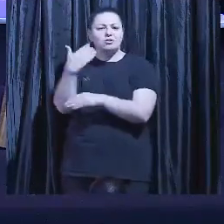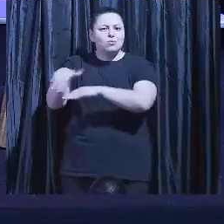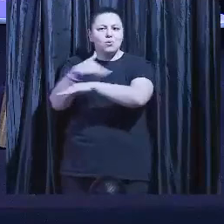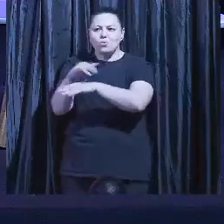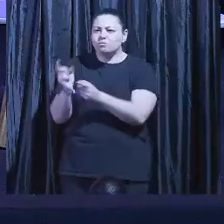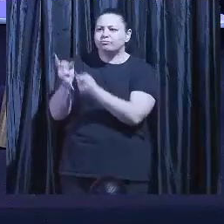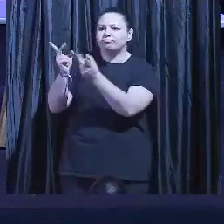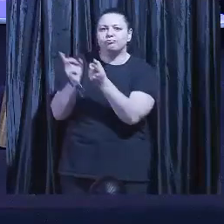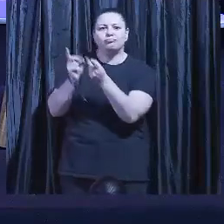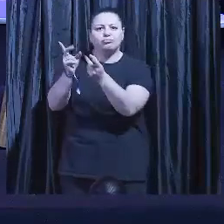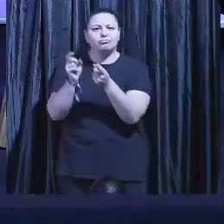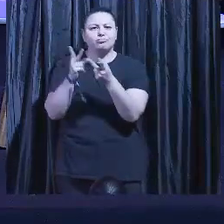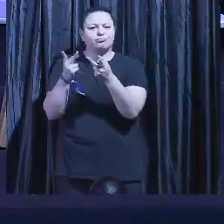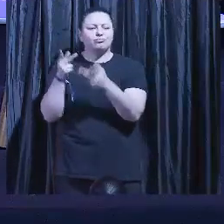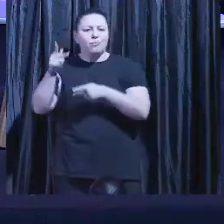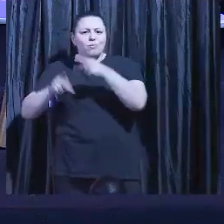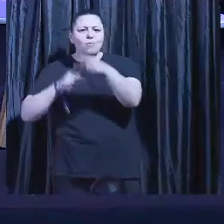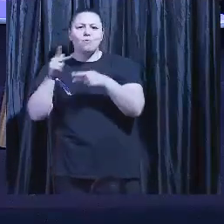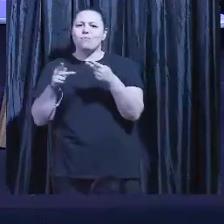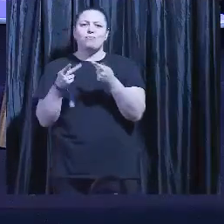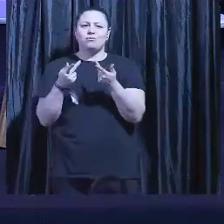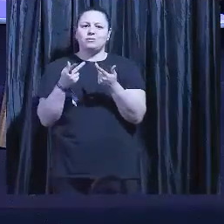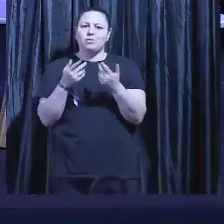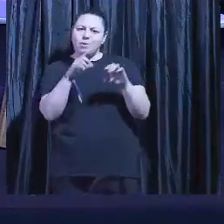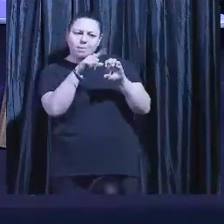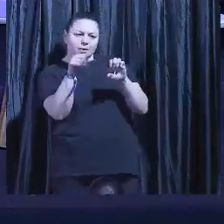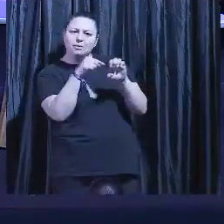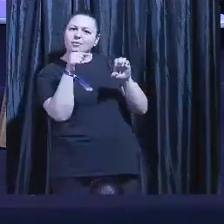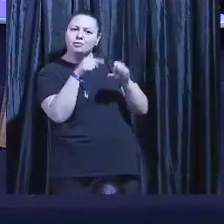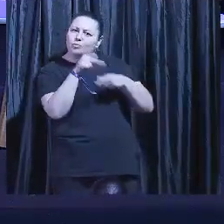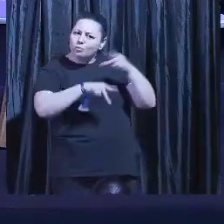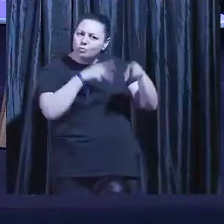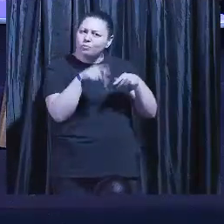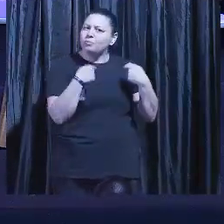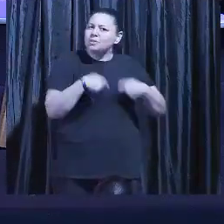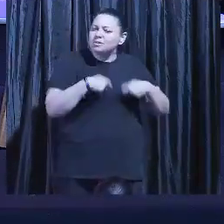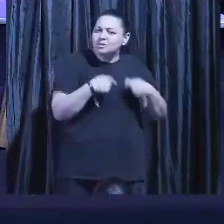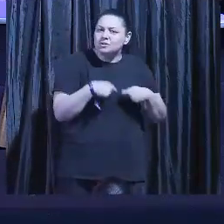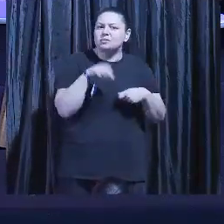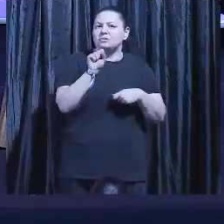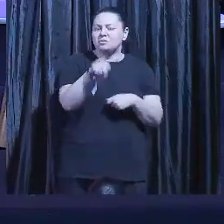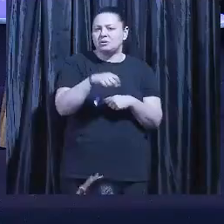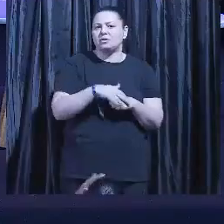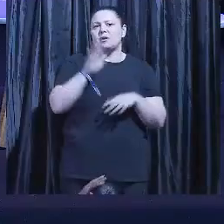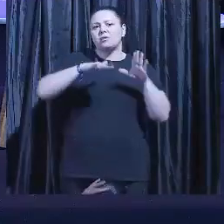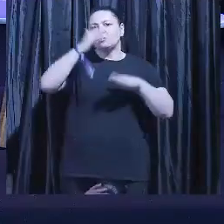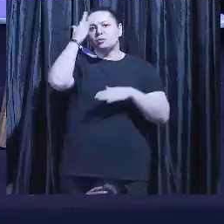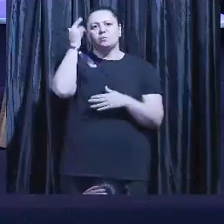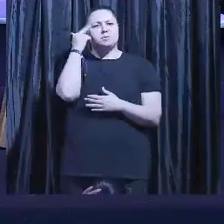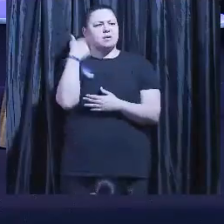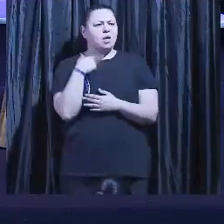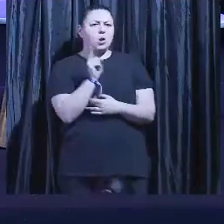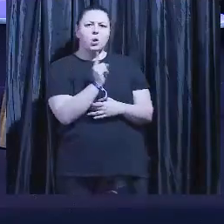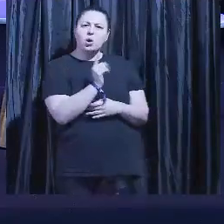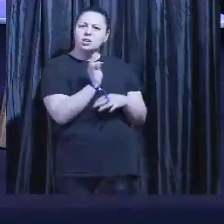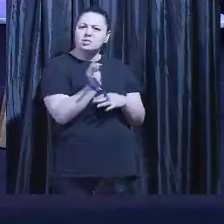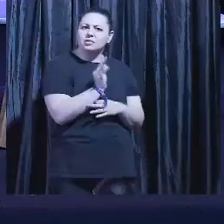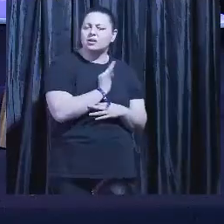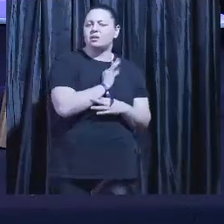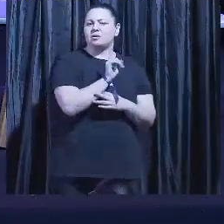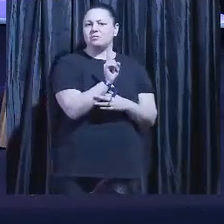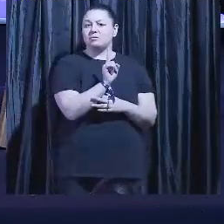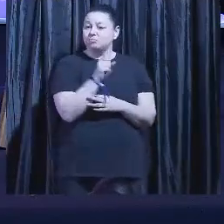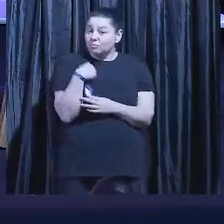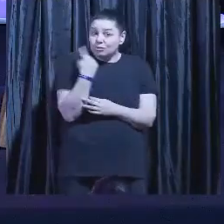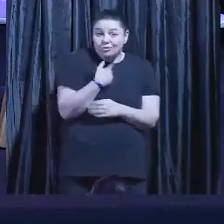é popular, ela tem que ser. Então, para todo mundo que às vezes se acha não técnico demais ou não representado, a gente que